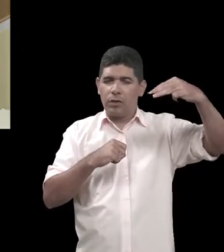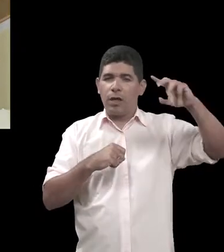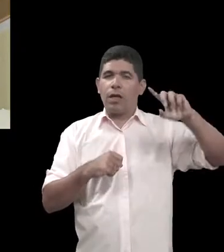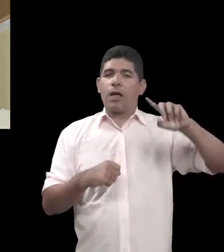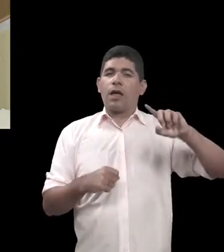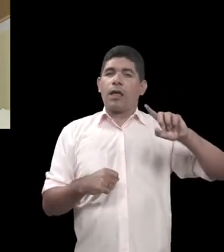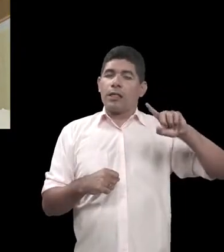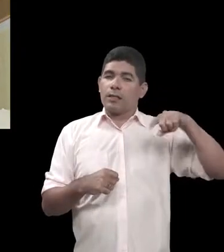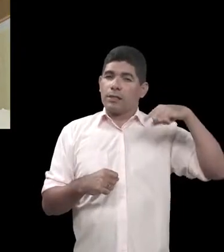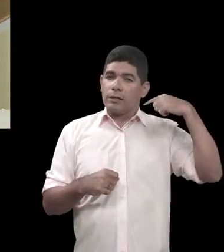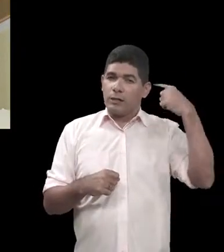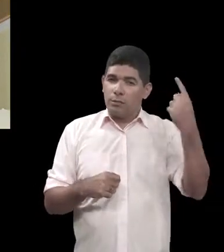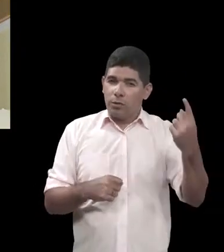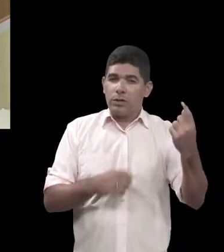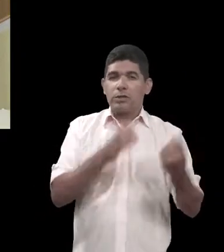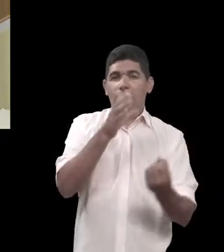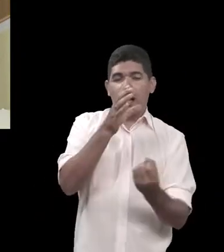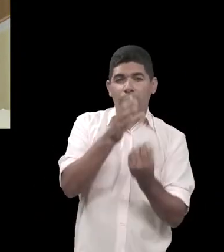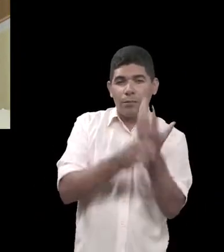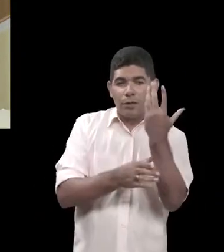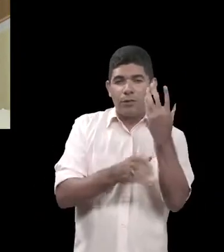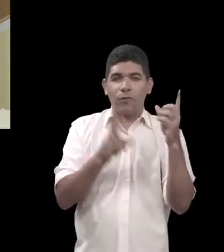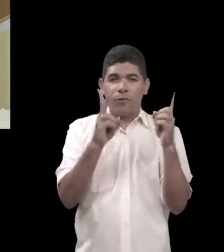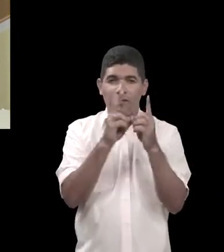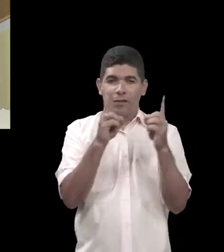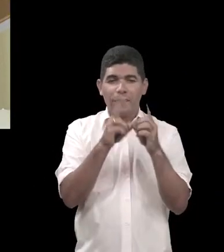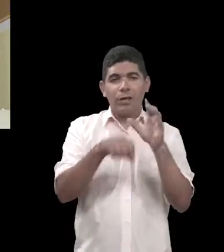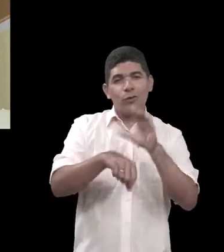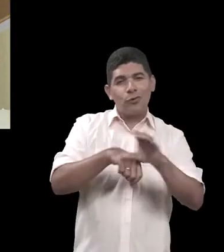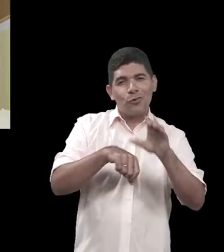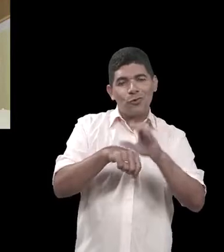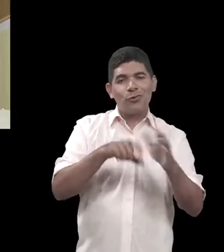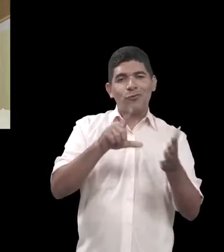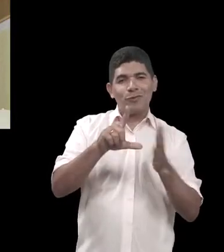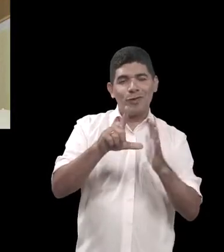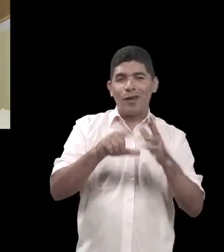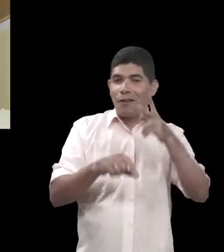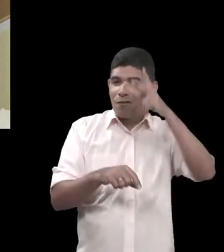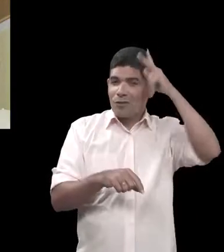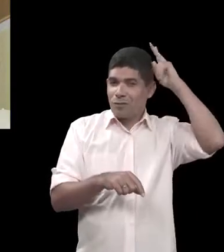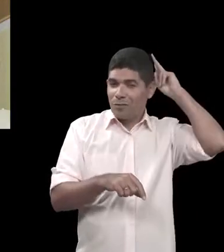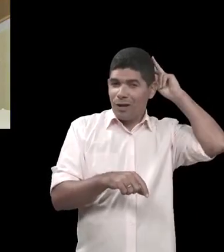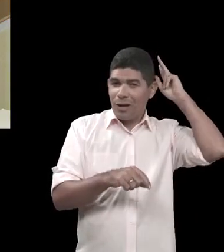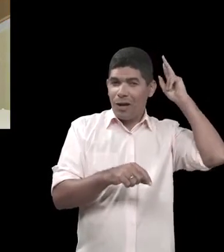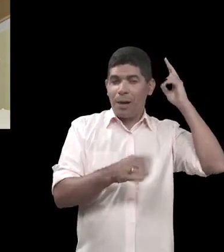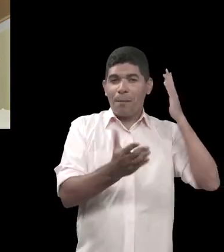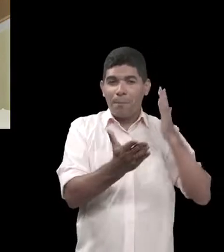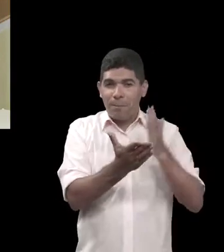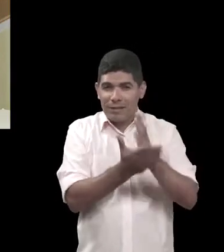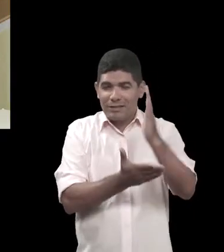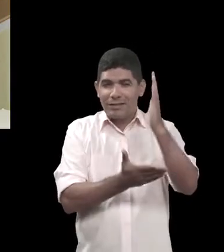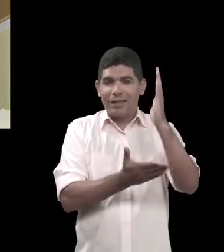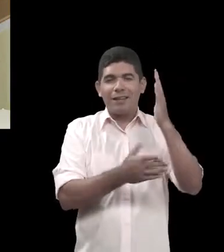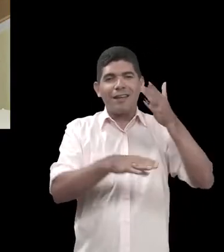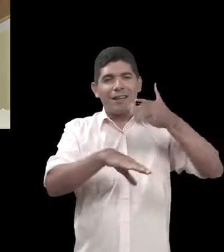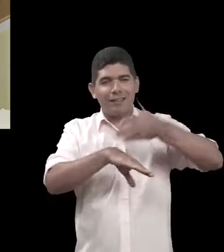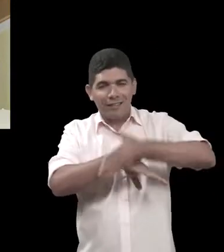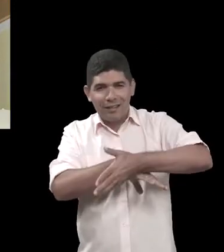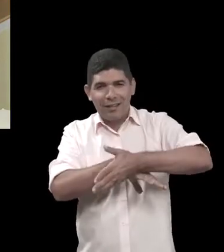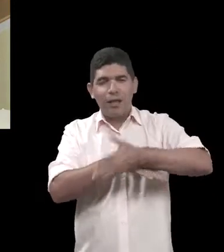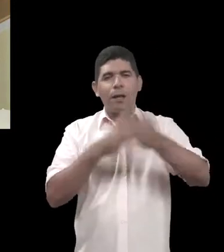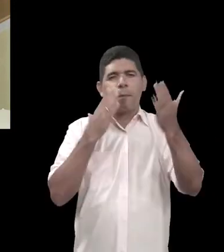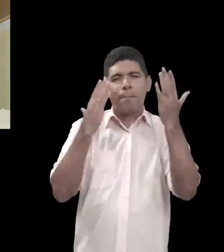modalidade presencial, eu fiz o vestibular, entrei e dei continuidade ao estudo para aprofundar, porque a psicologia ela pede muito isso. Quando você